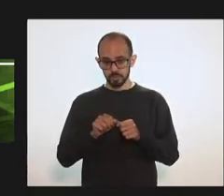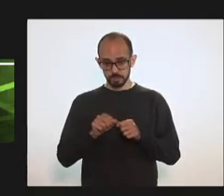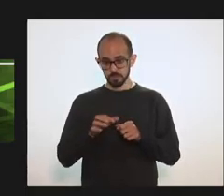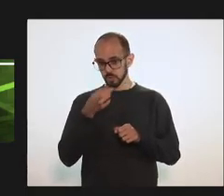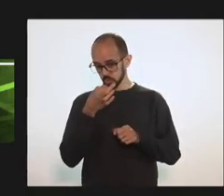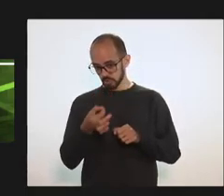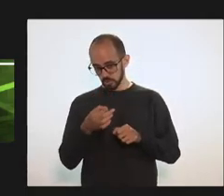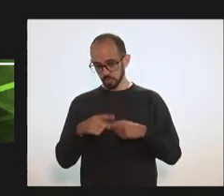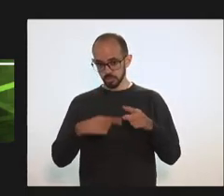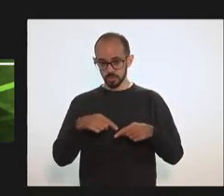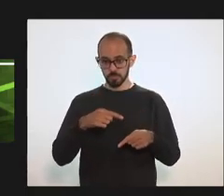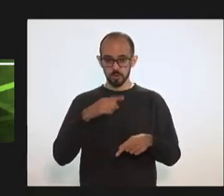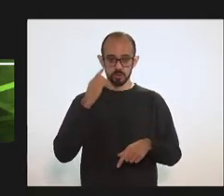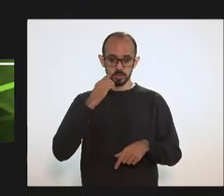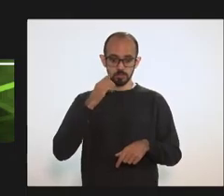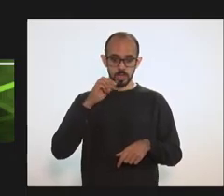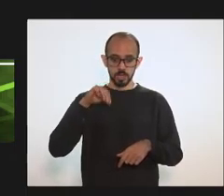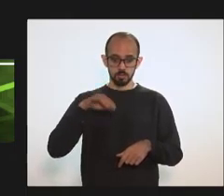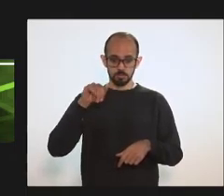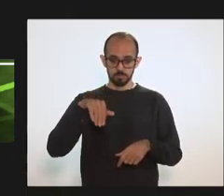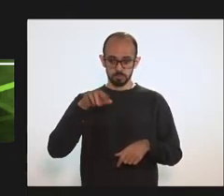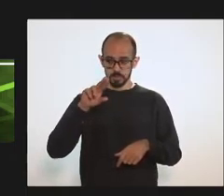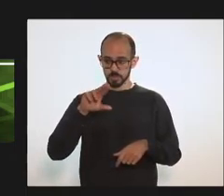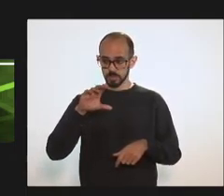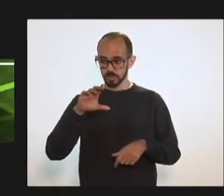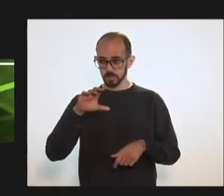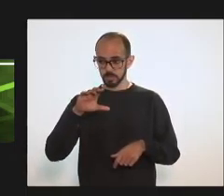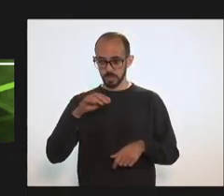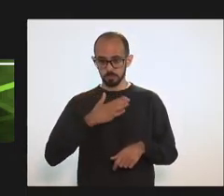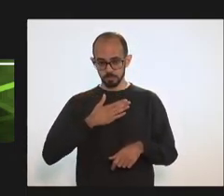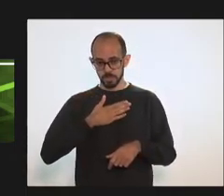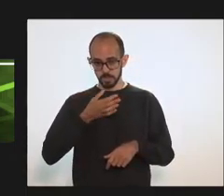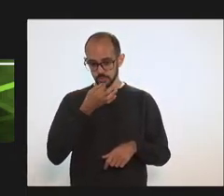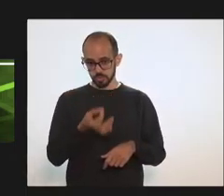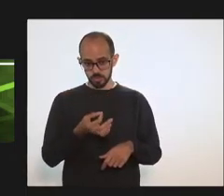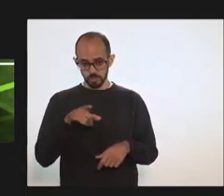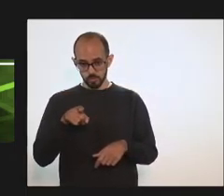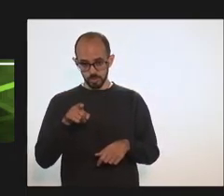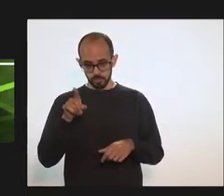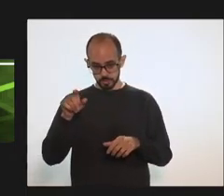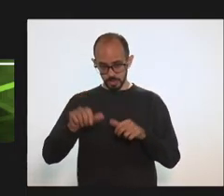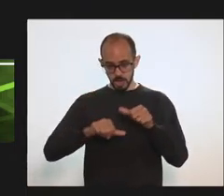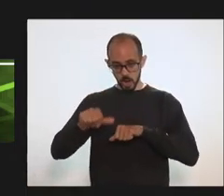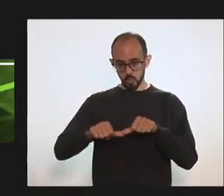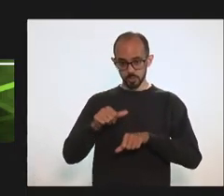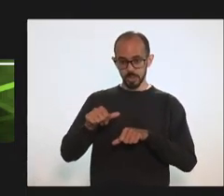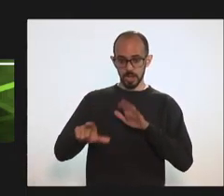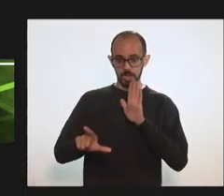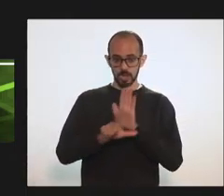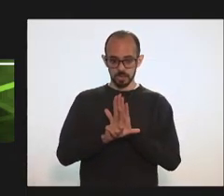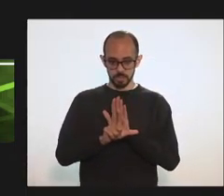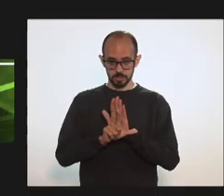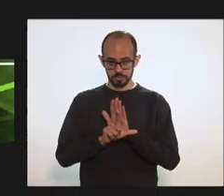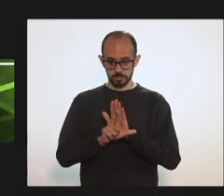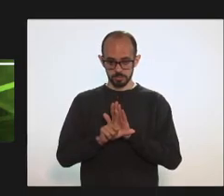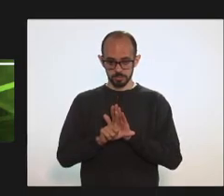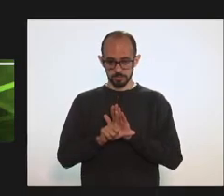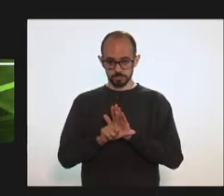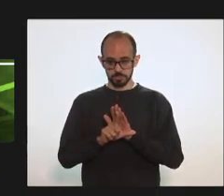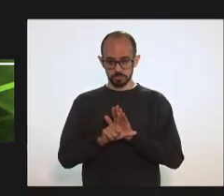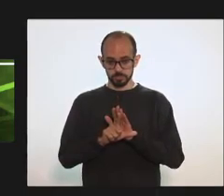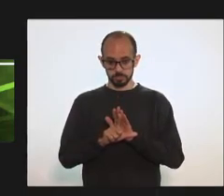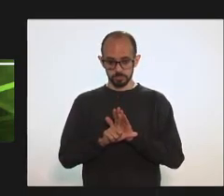Eu sou parceiro, não atrapalha ninguém. Com a palavra, presidência. Só um minuto. Deputado Rosenberg, eu